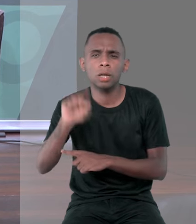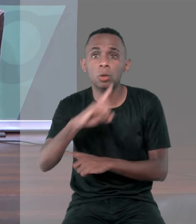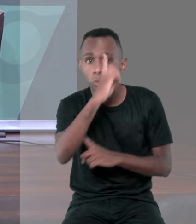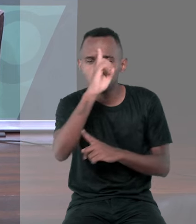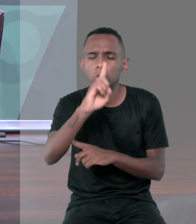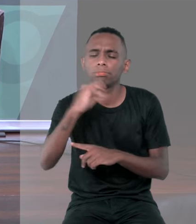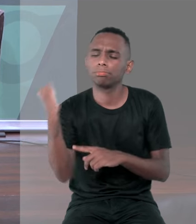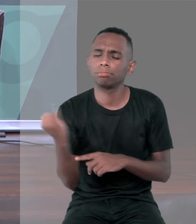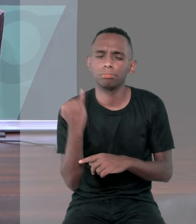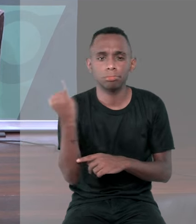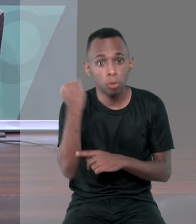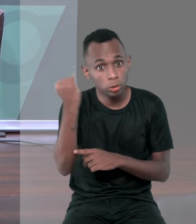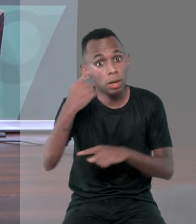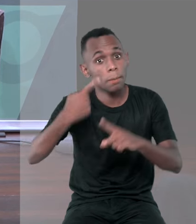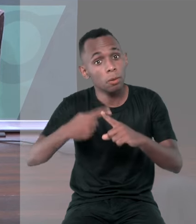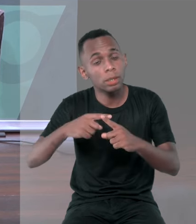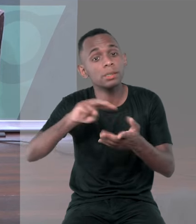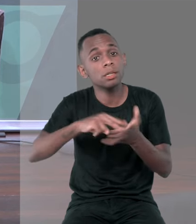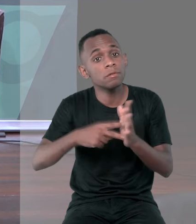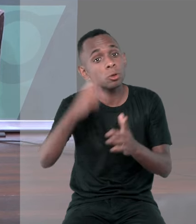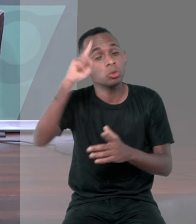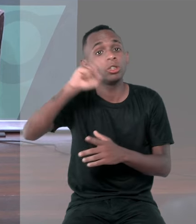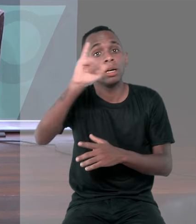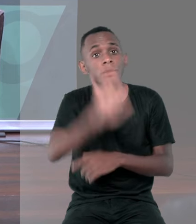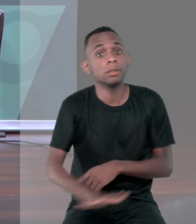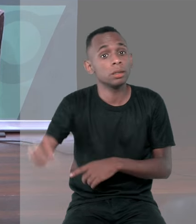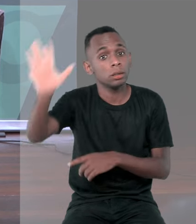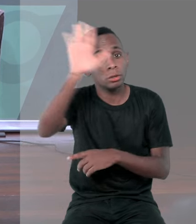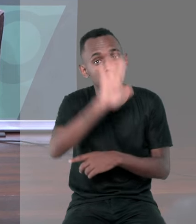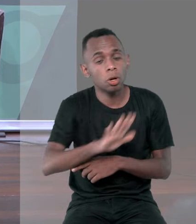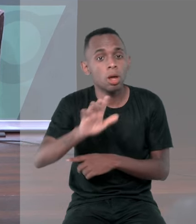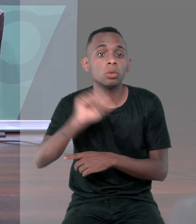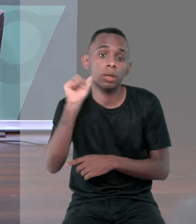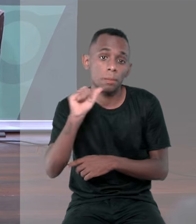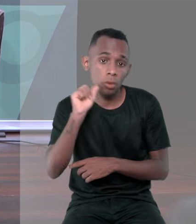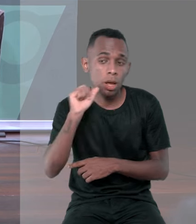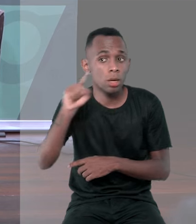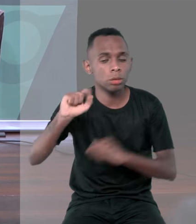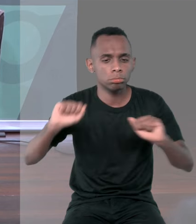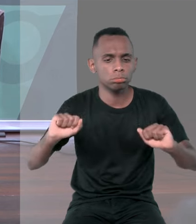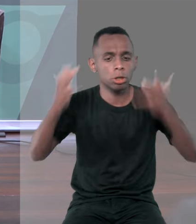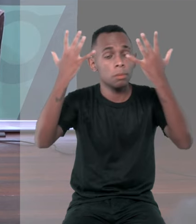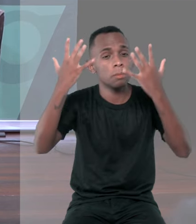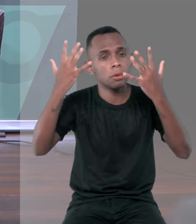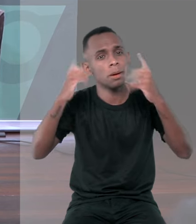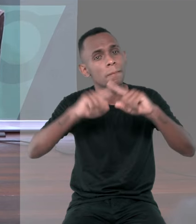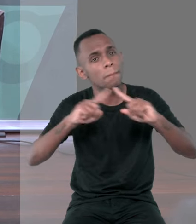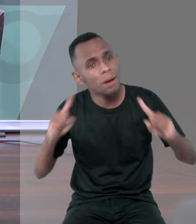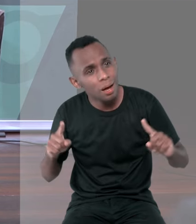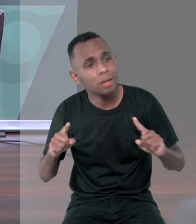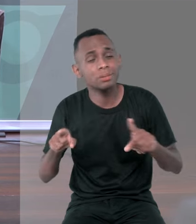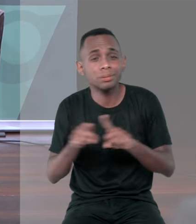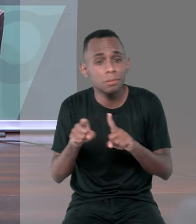bastante importante, que também é o Dia Internacional das Mulheres, e o Jefferson, ele comemorou, mas ele fez